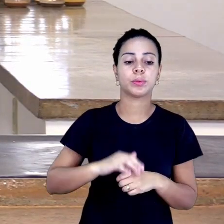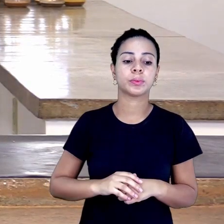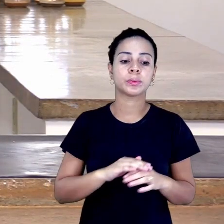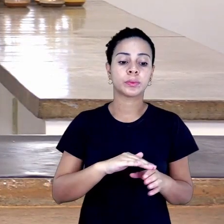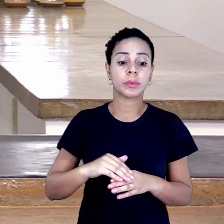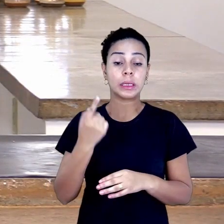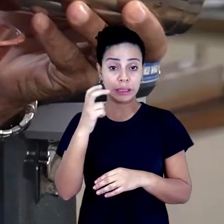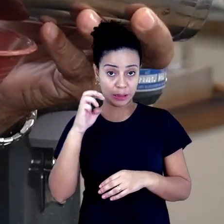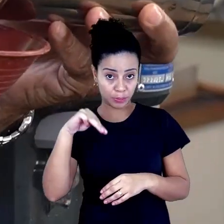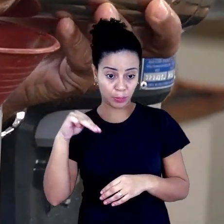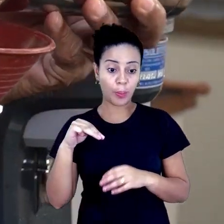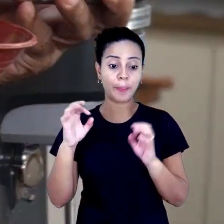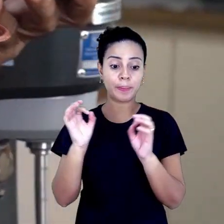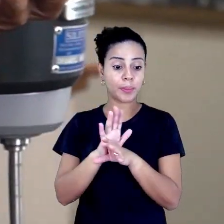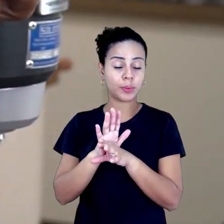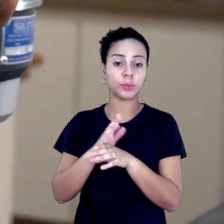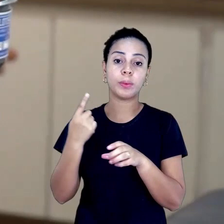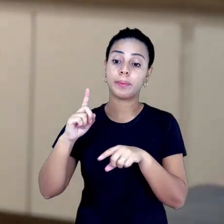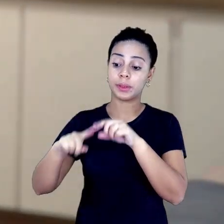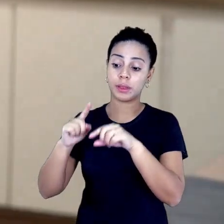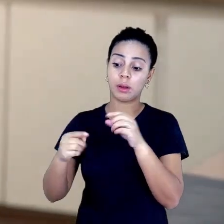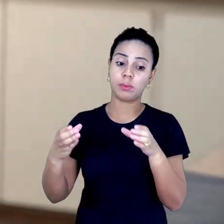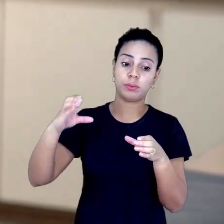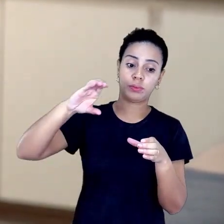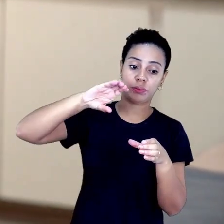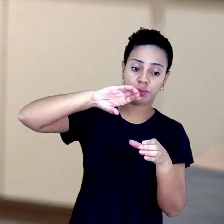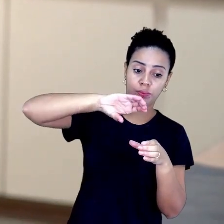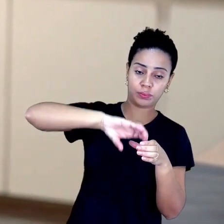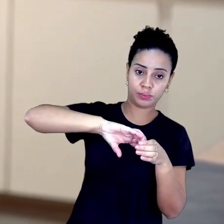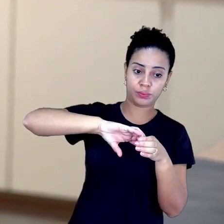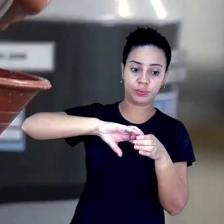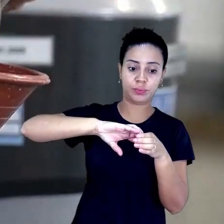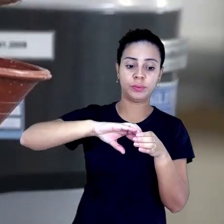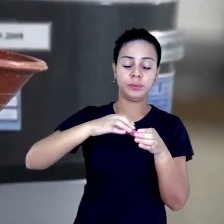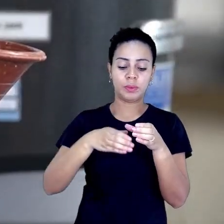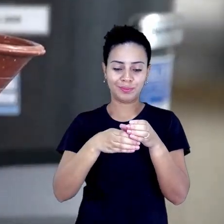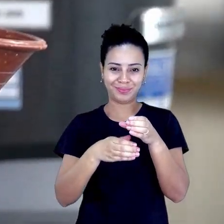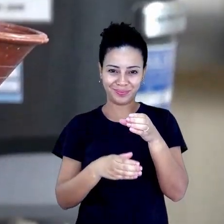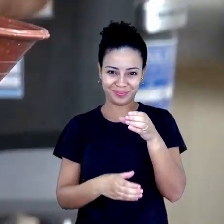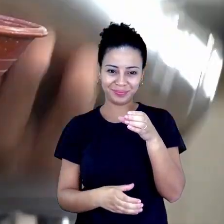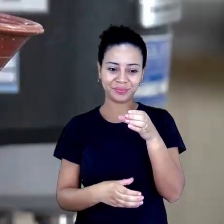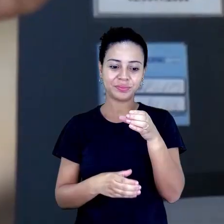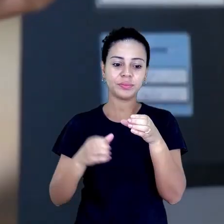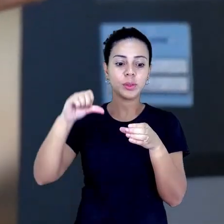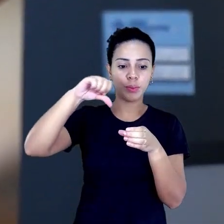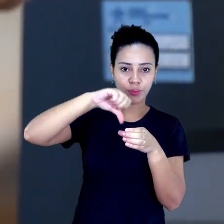os 15 minutos, transfere-se o material para a proveta, utilizando água destilada com auxílio da